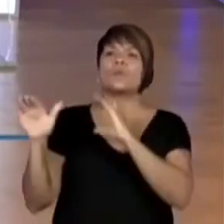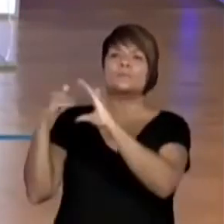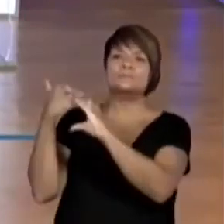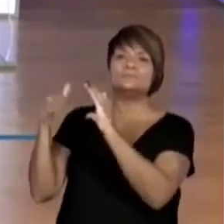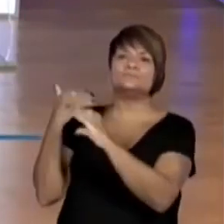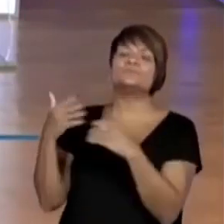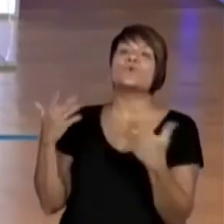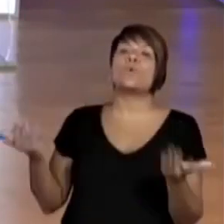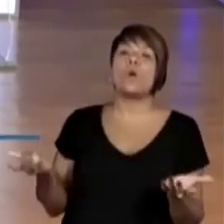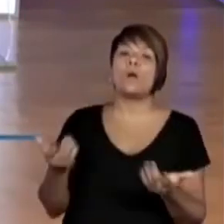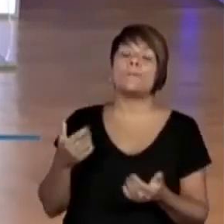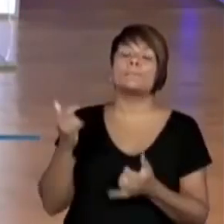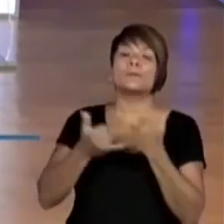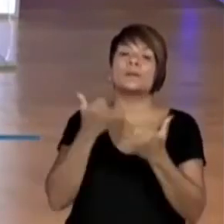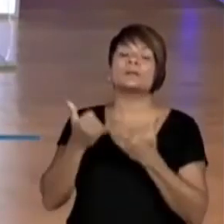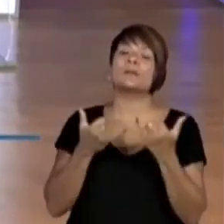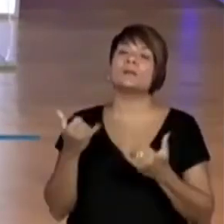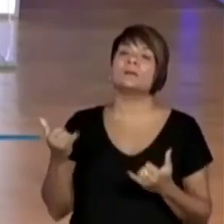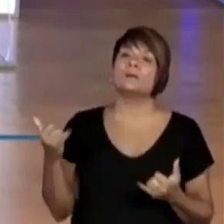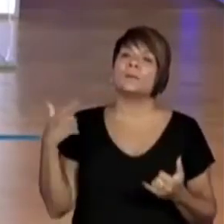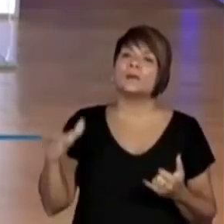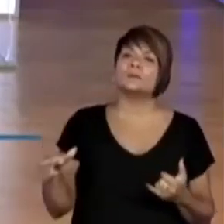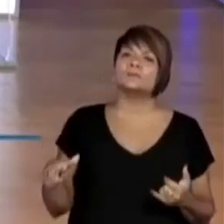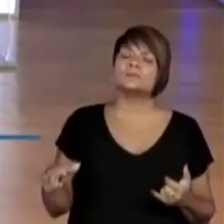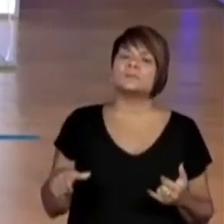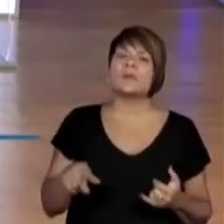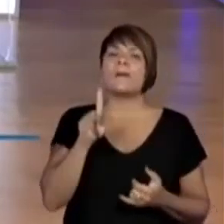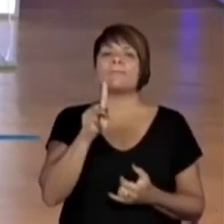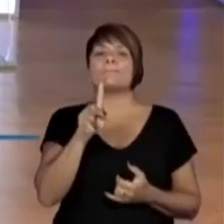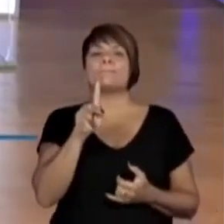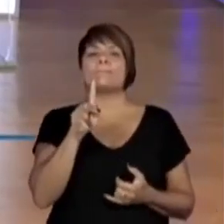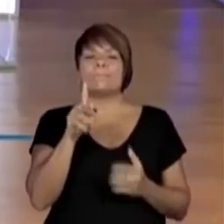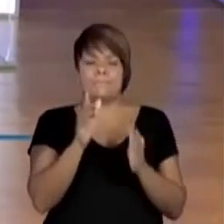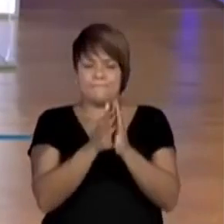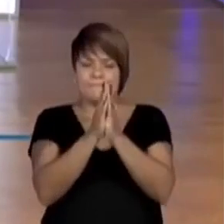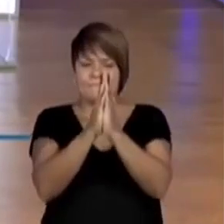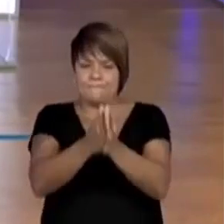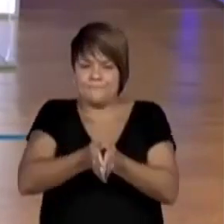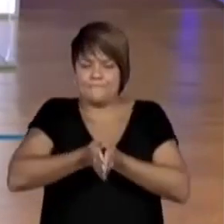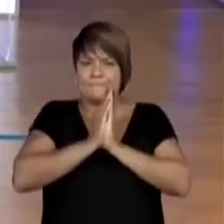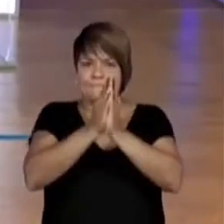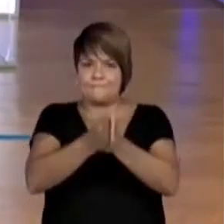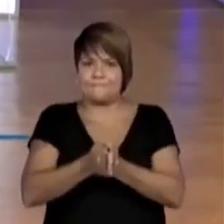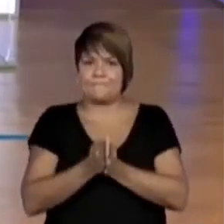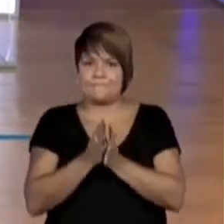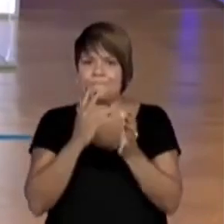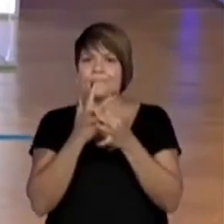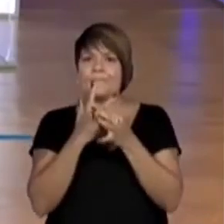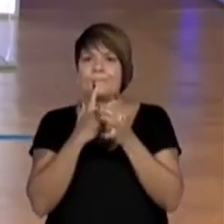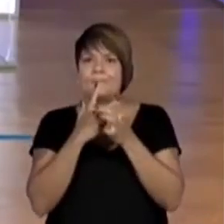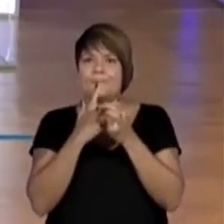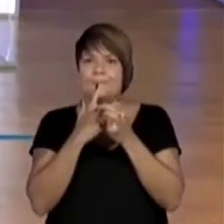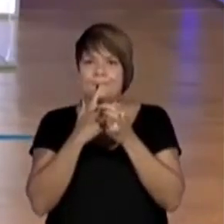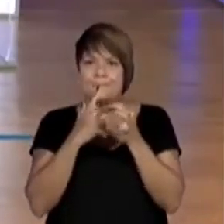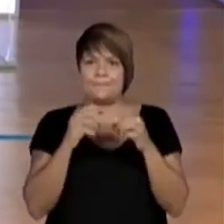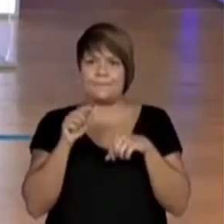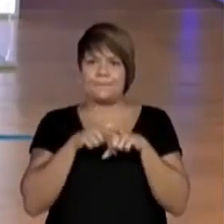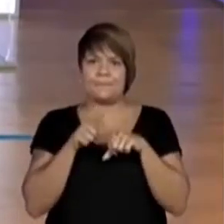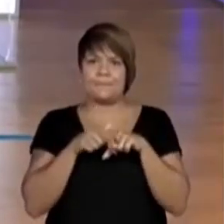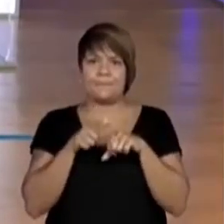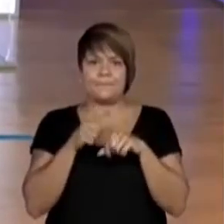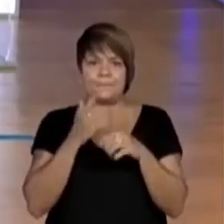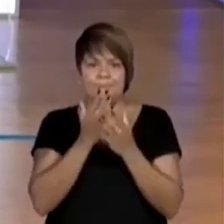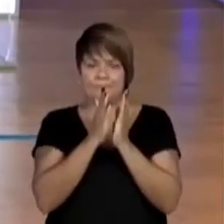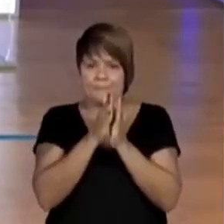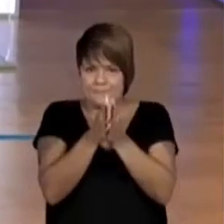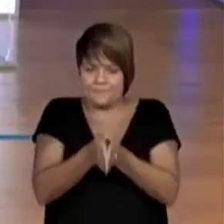eu escrever aqui com eles? Ah, eles falaram passanel. Então, eu vou colocar aí. Será que eles